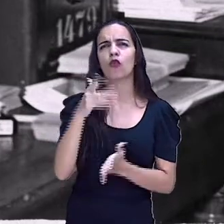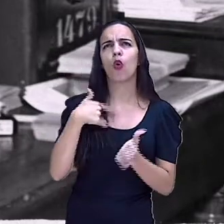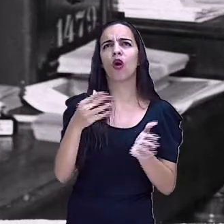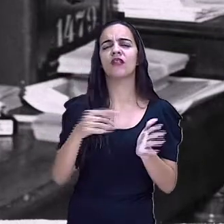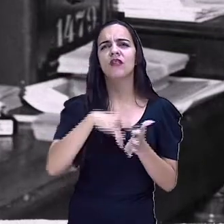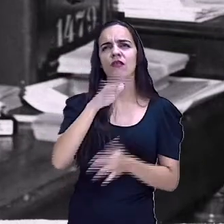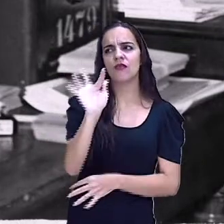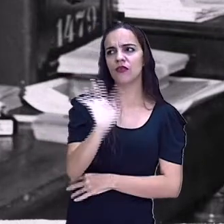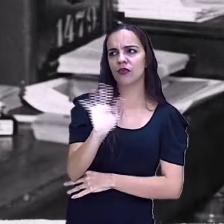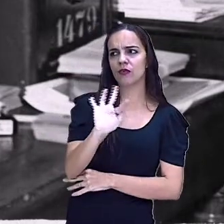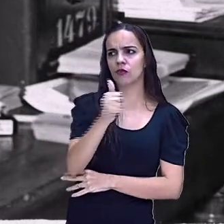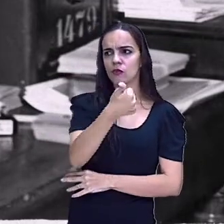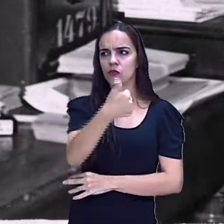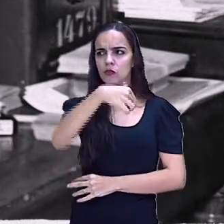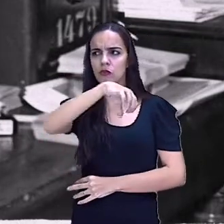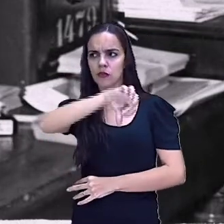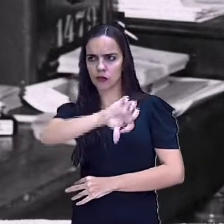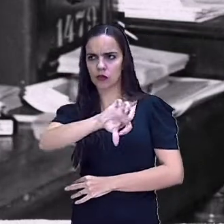fevereiro de